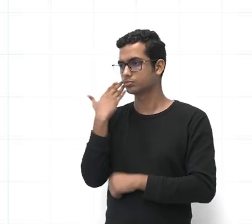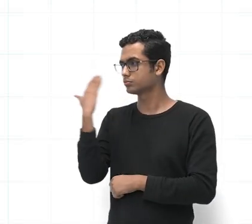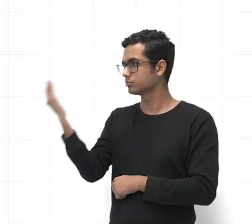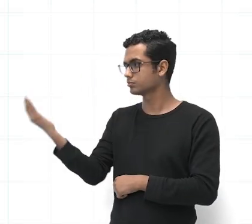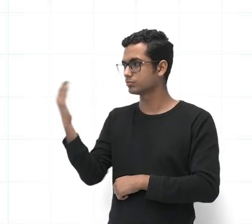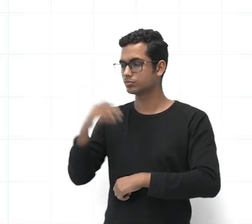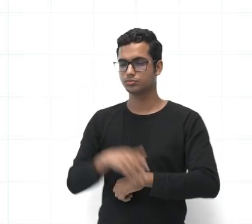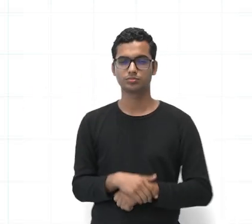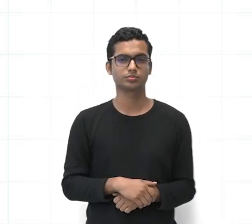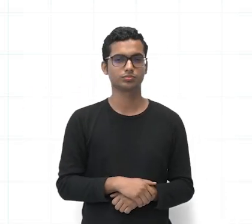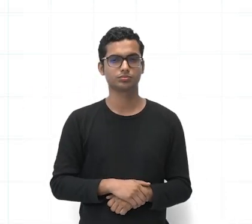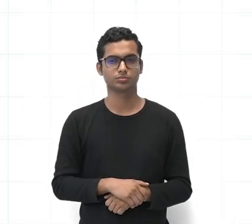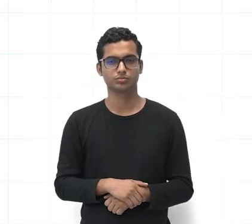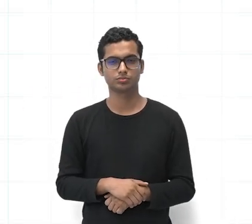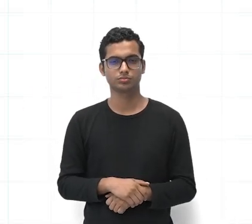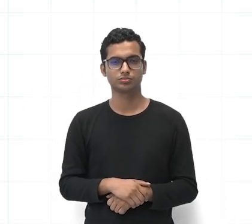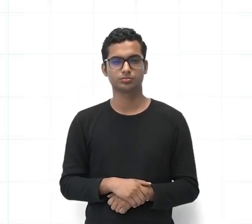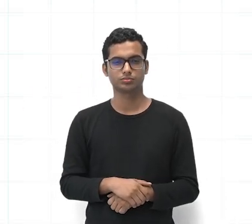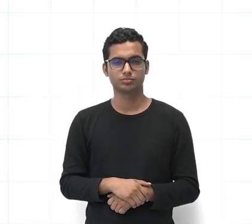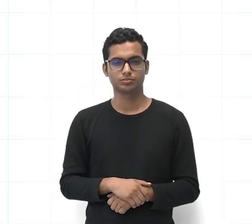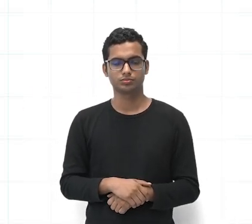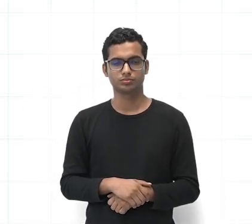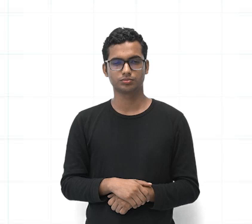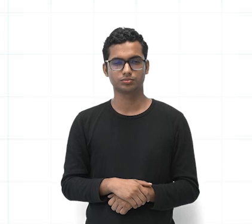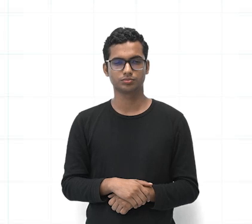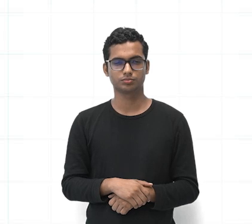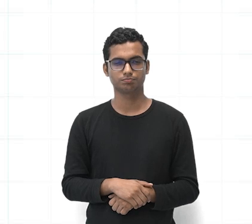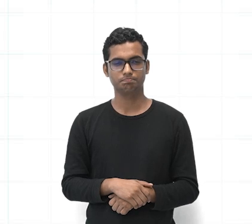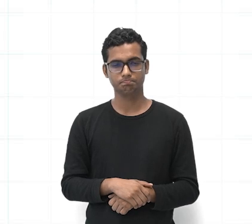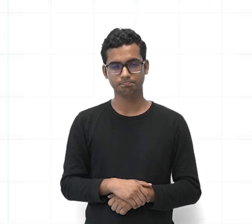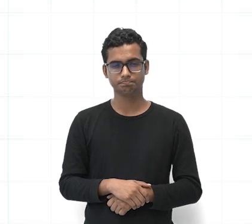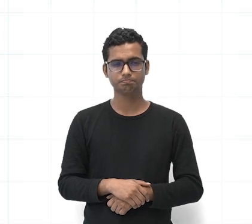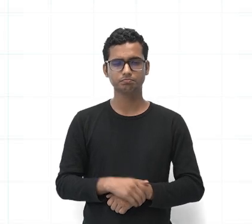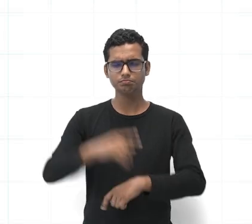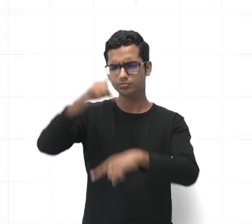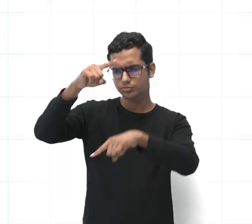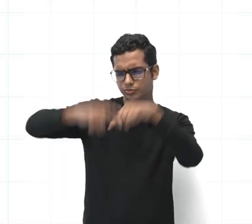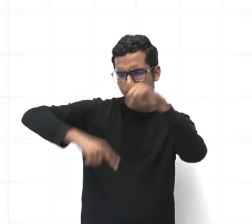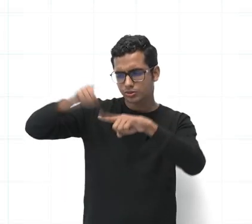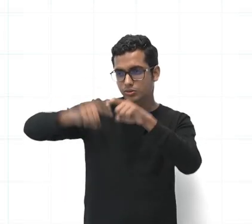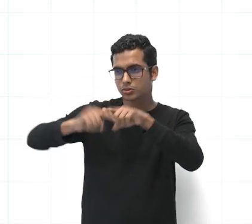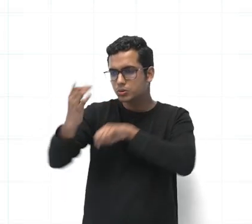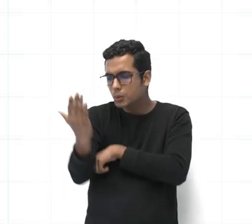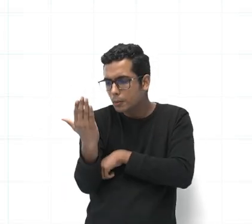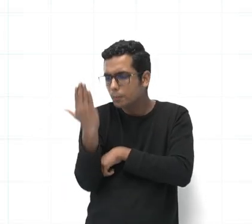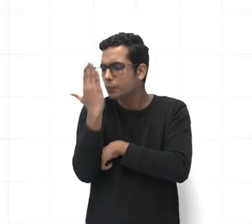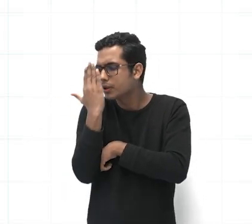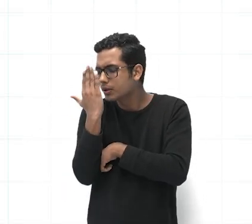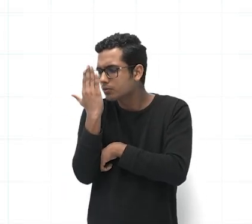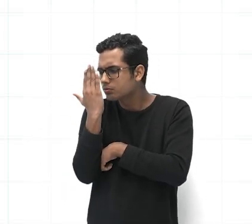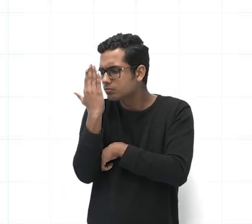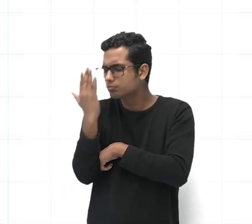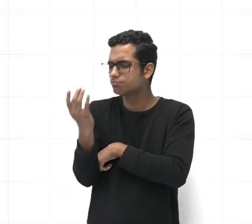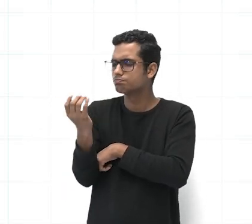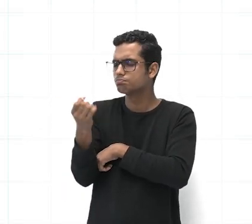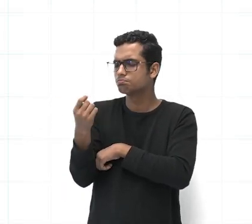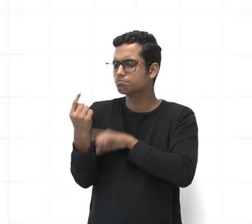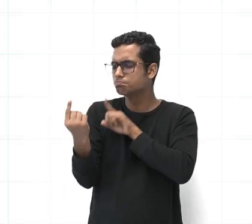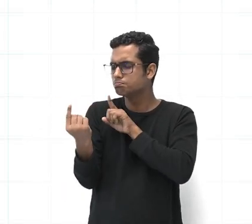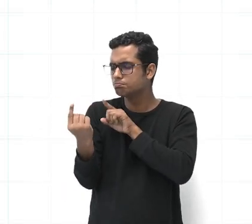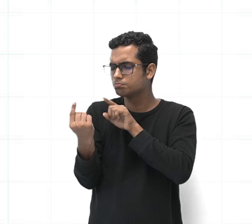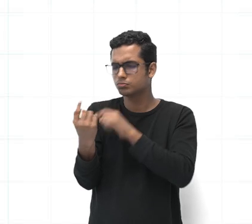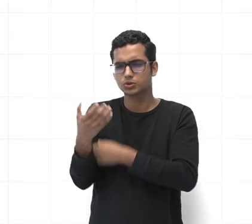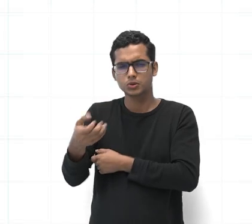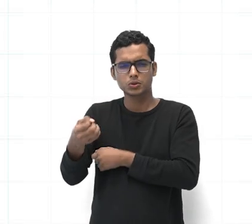aí. Característica é a dificuldade em enxergar objetos próximos,